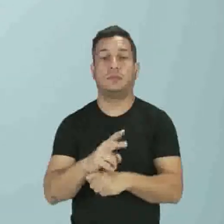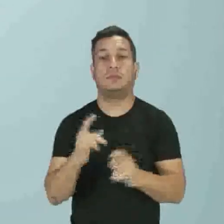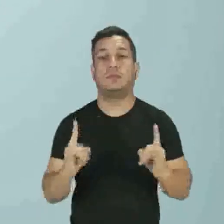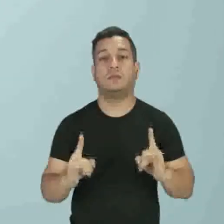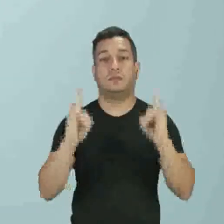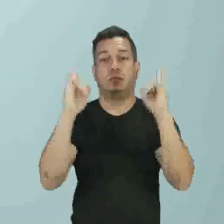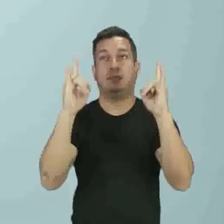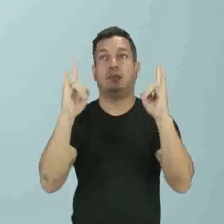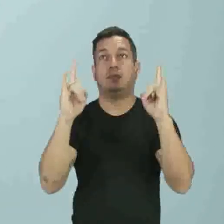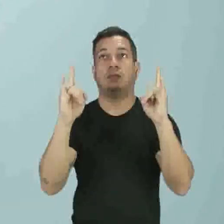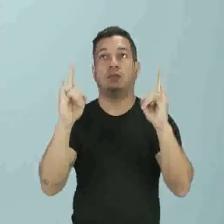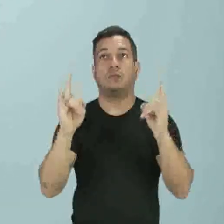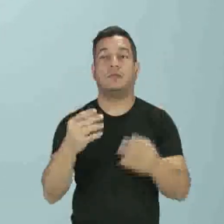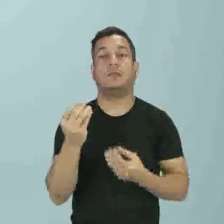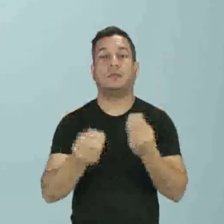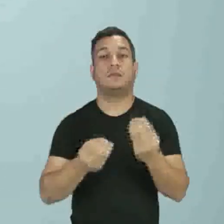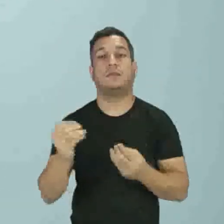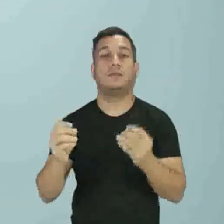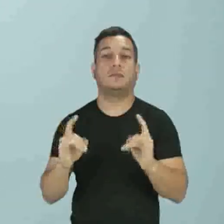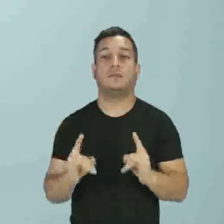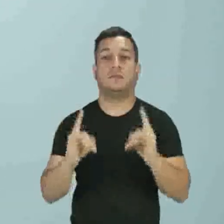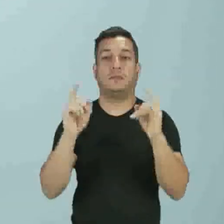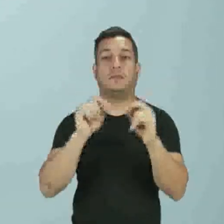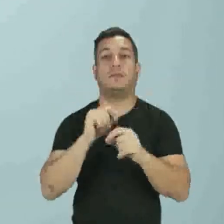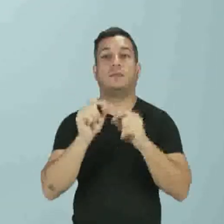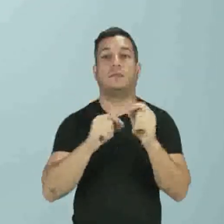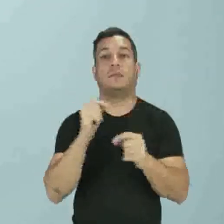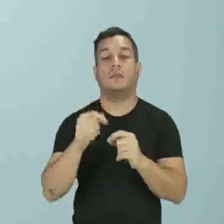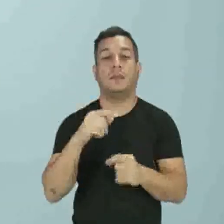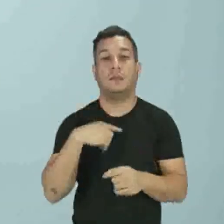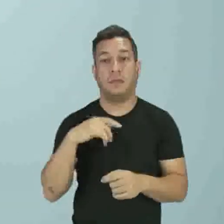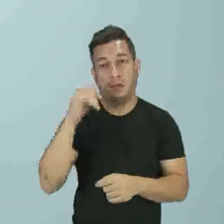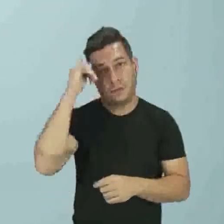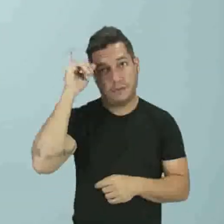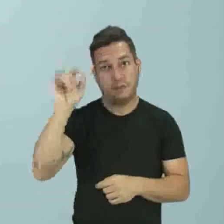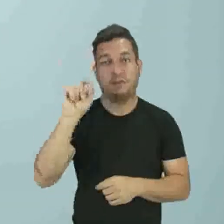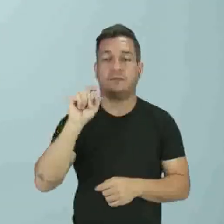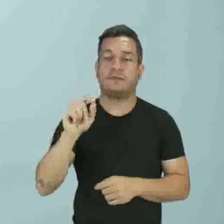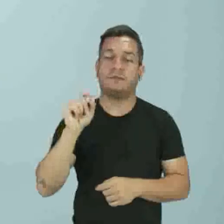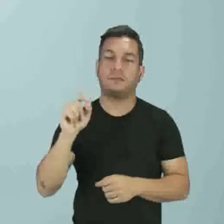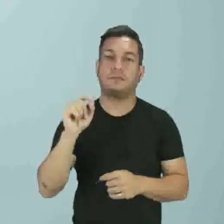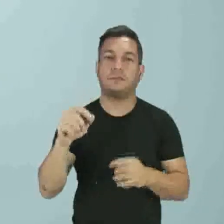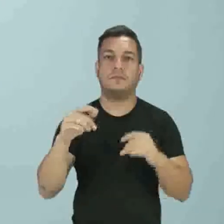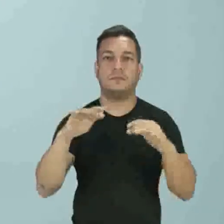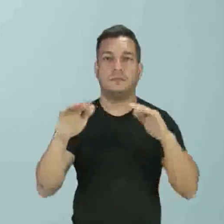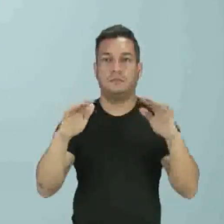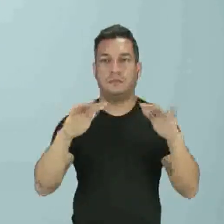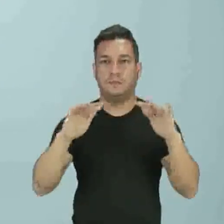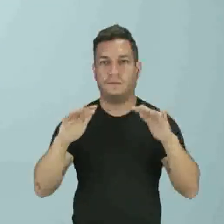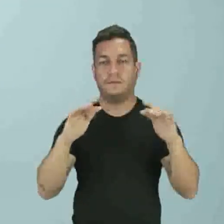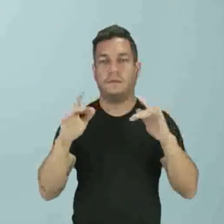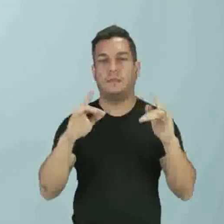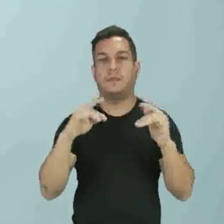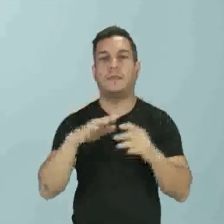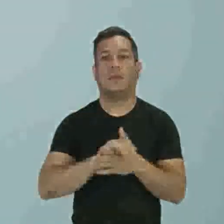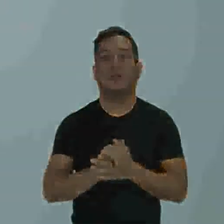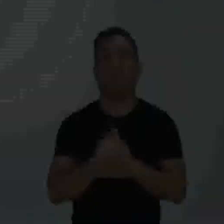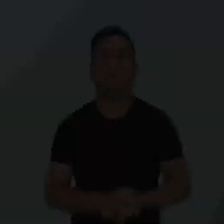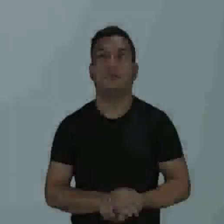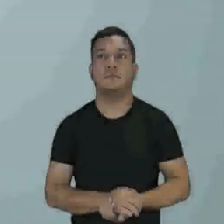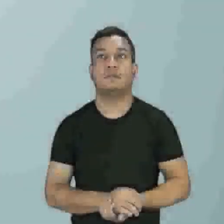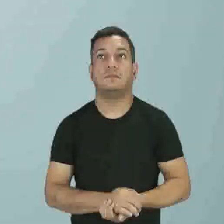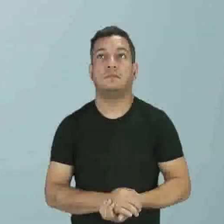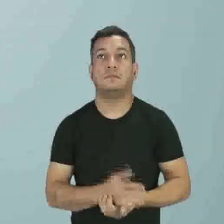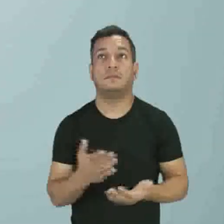relação a esses abalos sísmicos. Como que os prédios fazem, então, para se precaver em relação aos terremotos, aos abalos sísmicos,